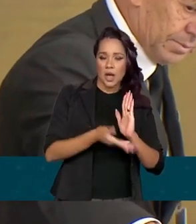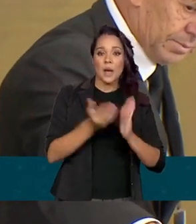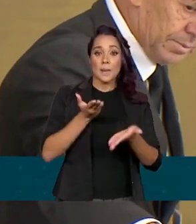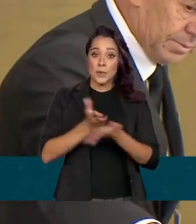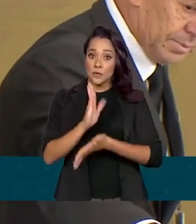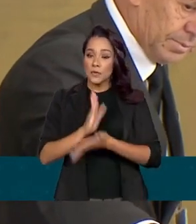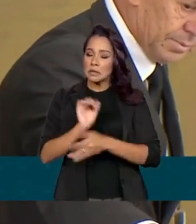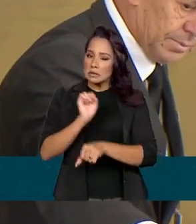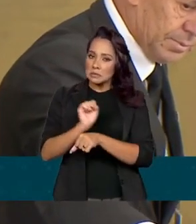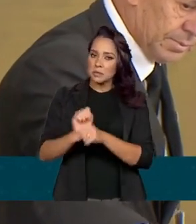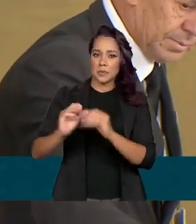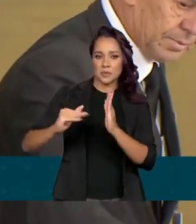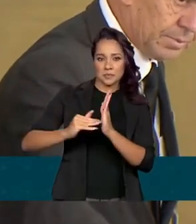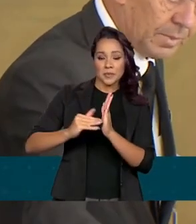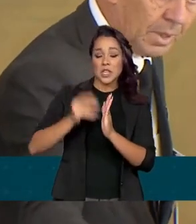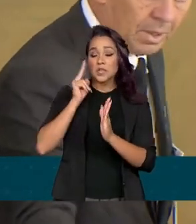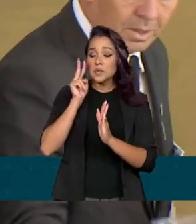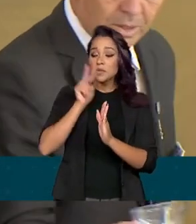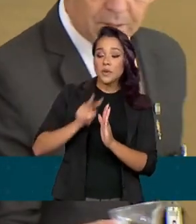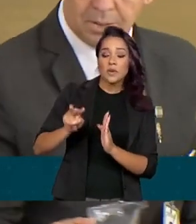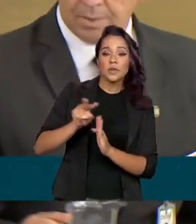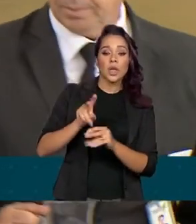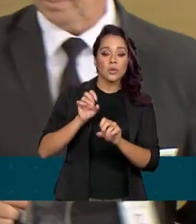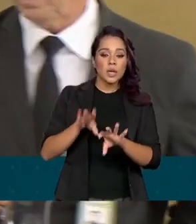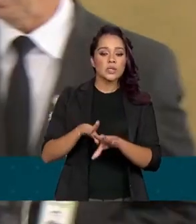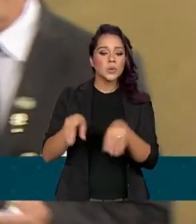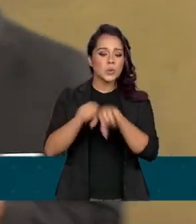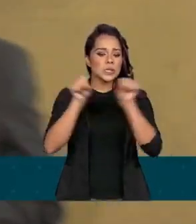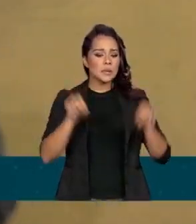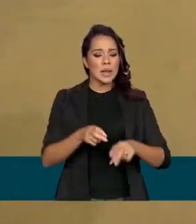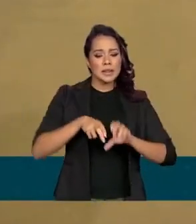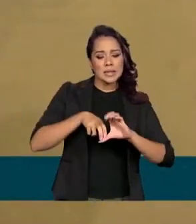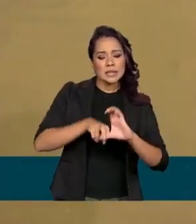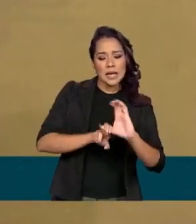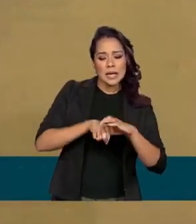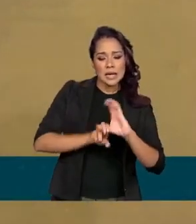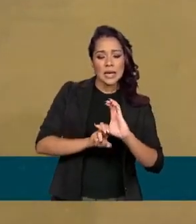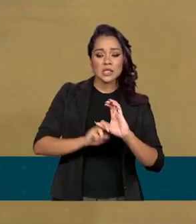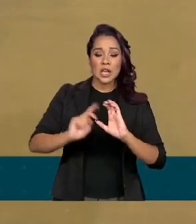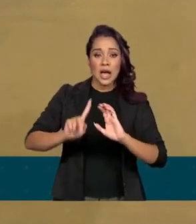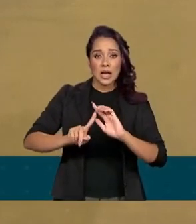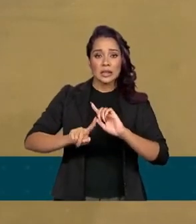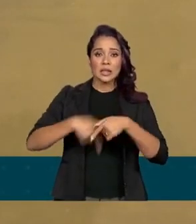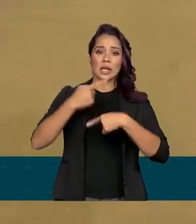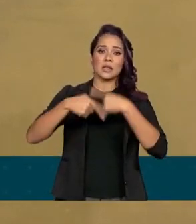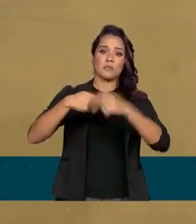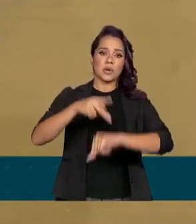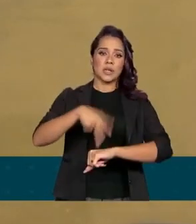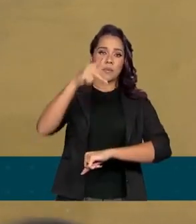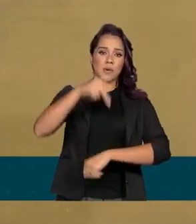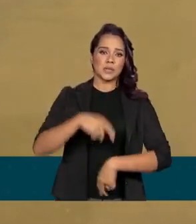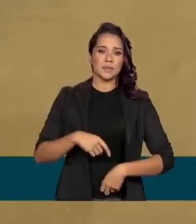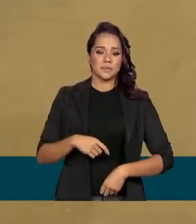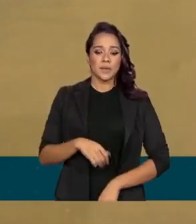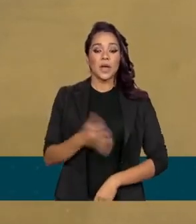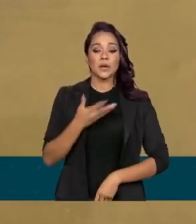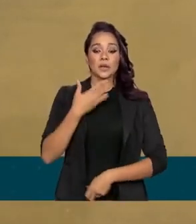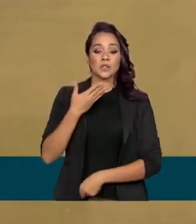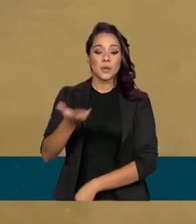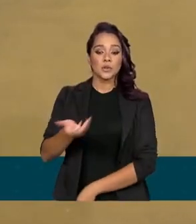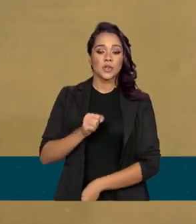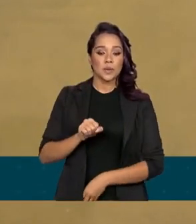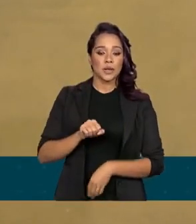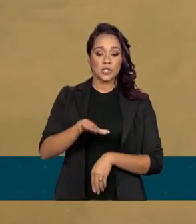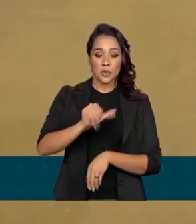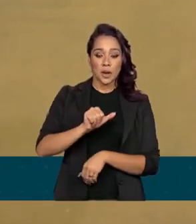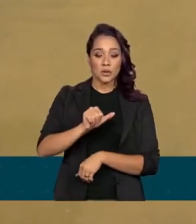olhar a educação numa visão sistêmica, desde a creche até a pós-graduação. E é isso que eu queria fazer uma convocação